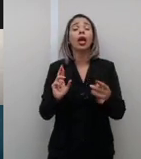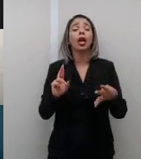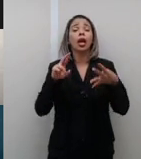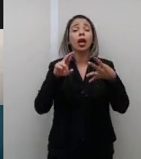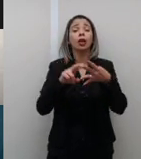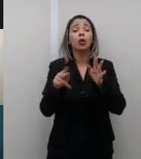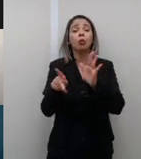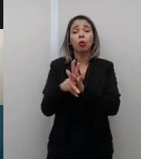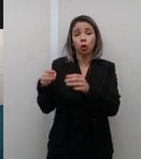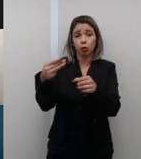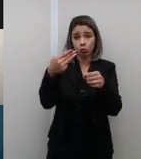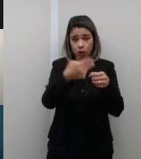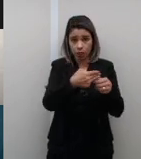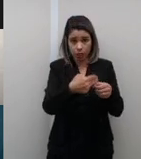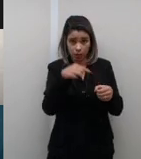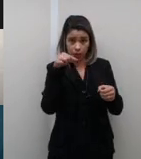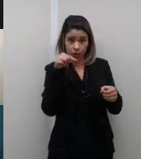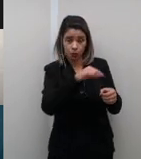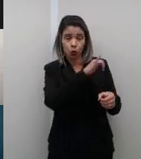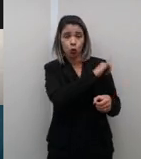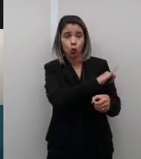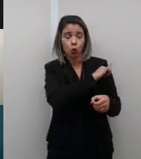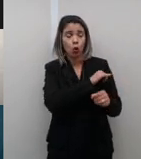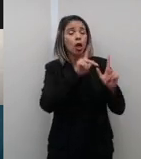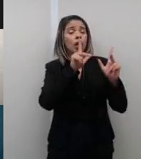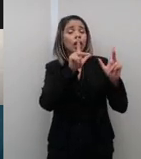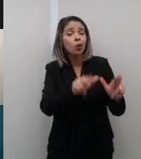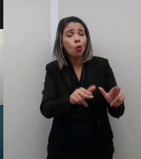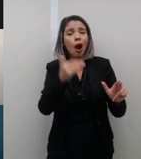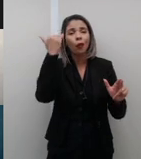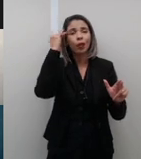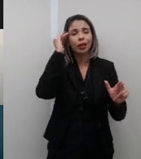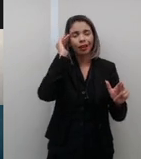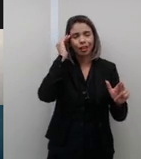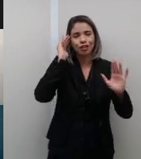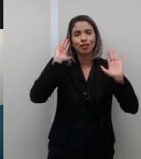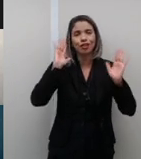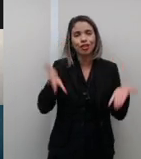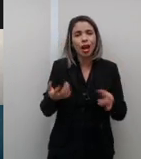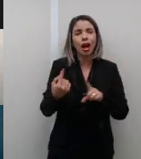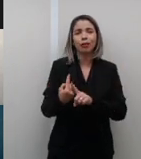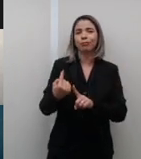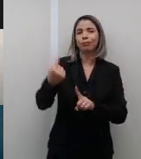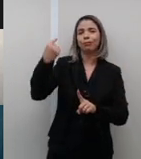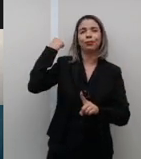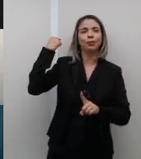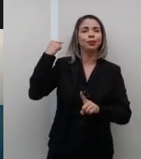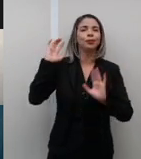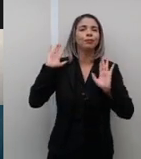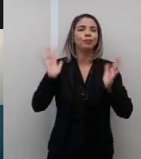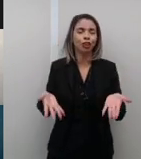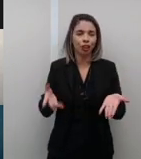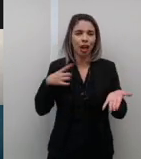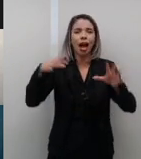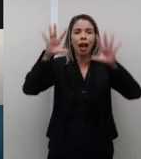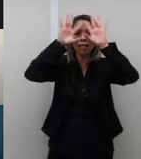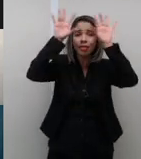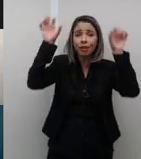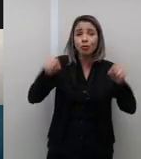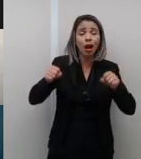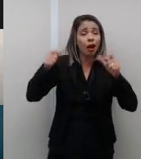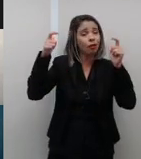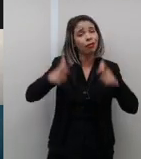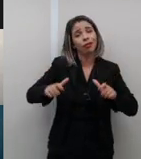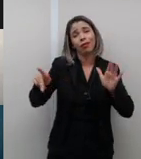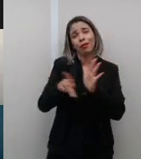Rio de Janeiro, na mesma compreensão originariamente adotada pelo tribunal local, no